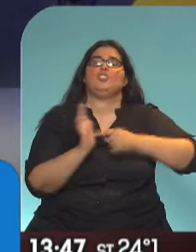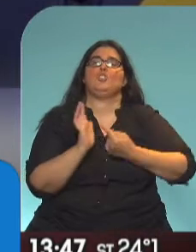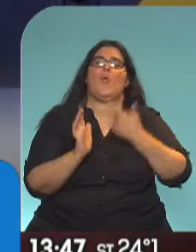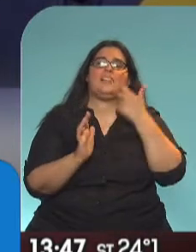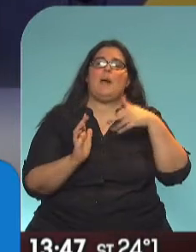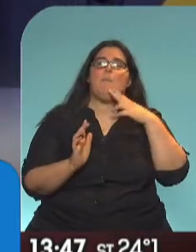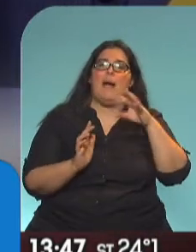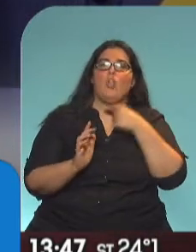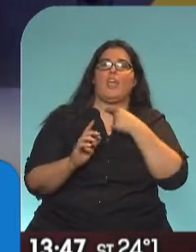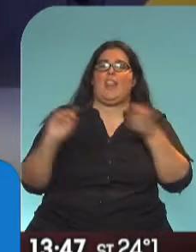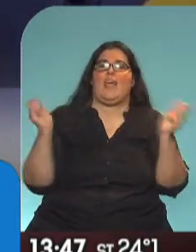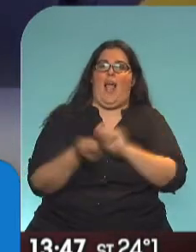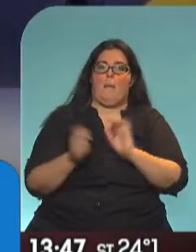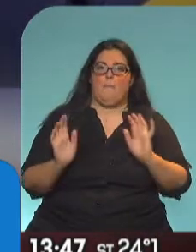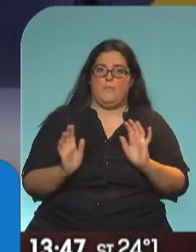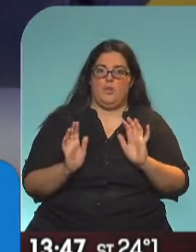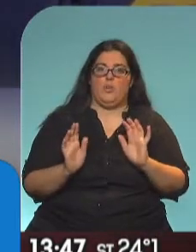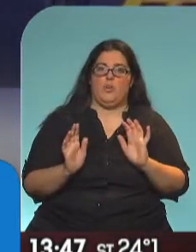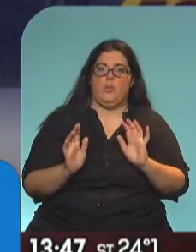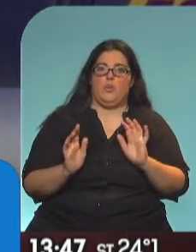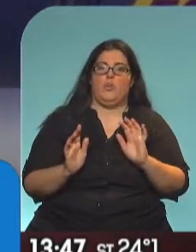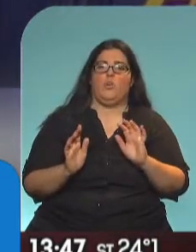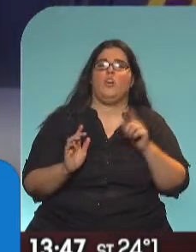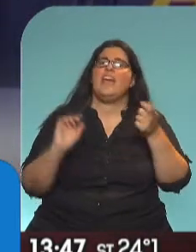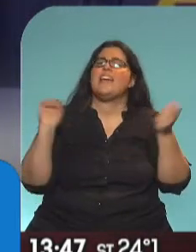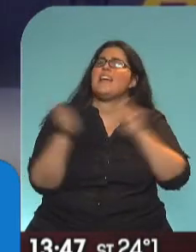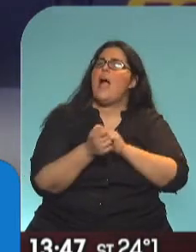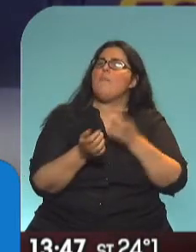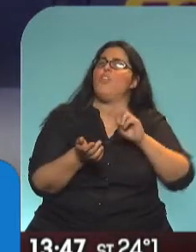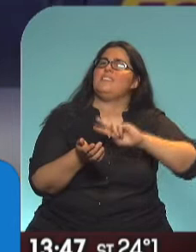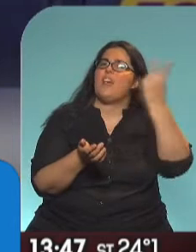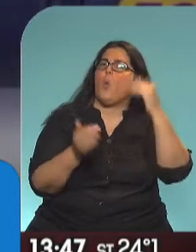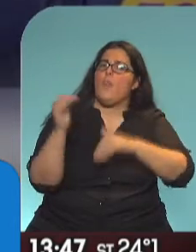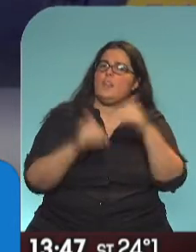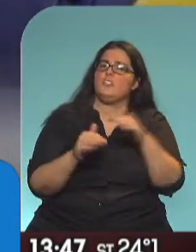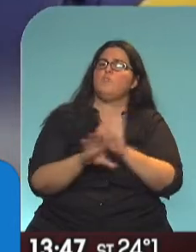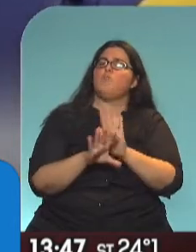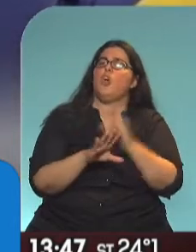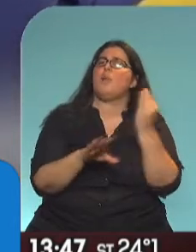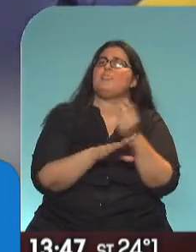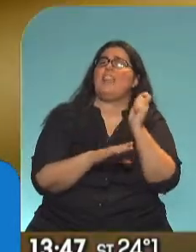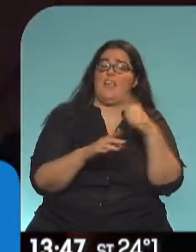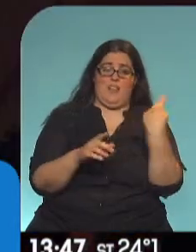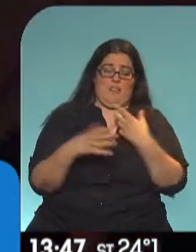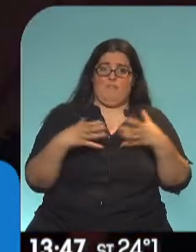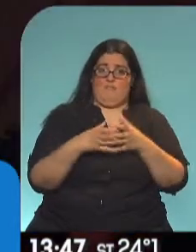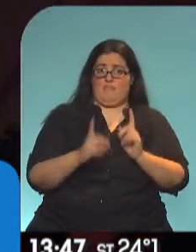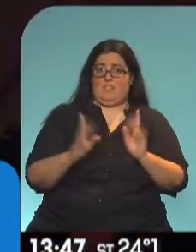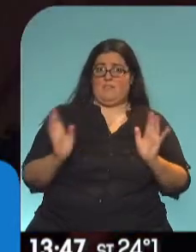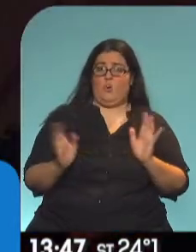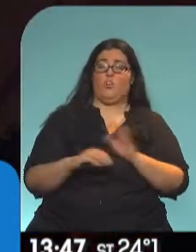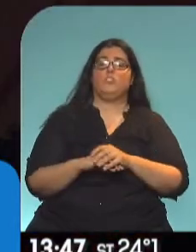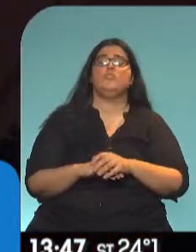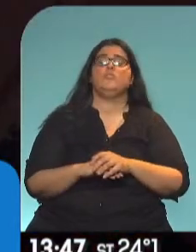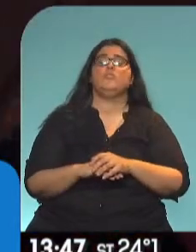mudança. E a mudança, neste segundo turno, é representada pela nossa chapa. El candidato